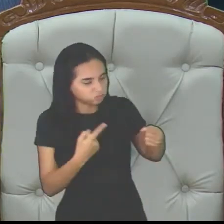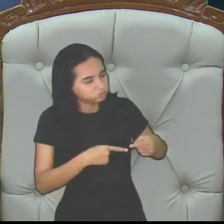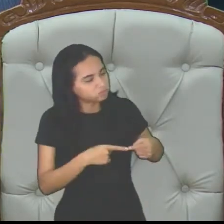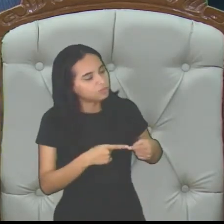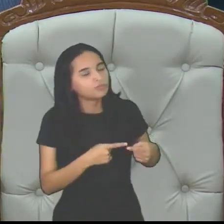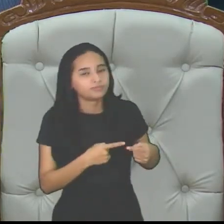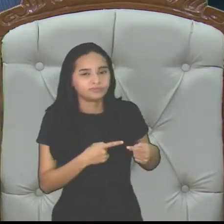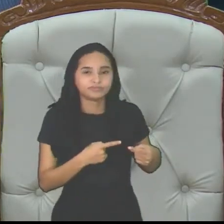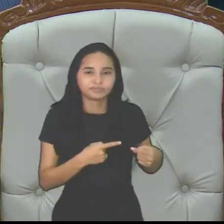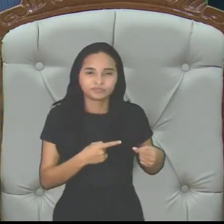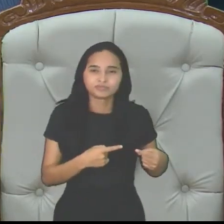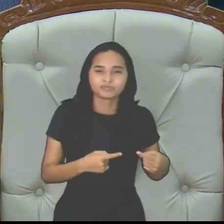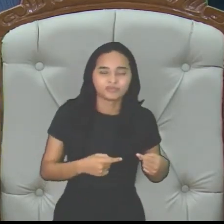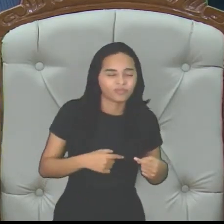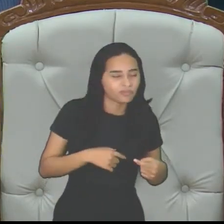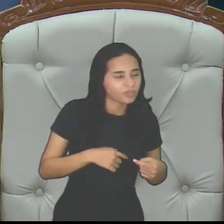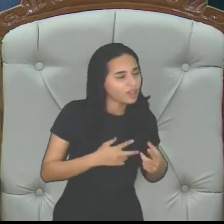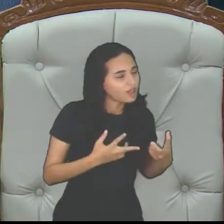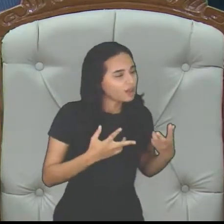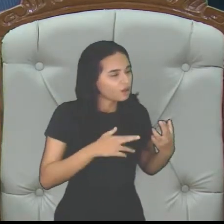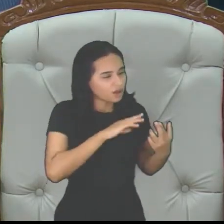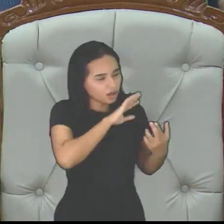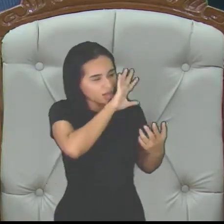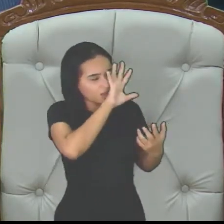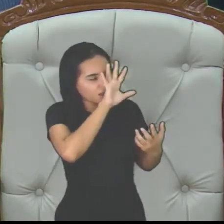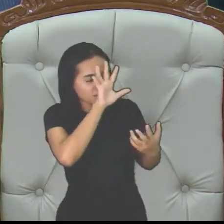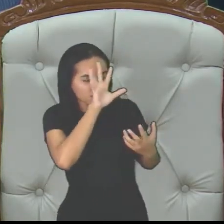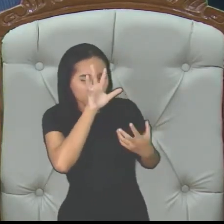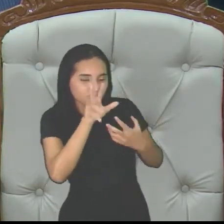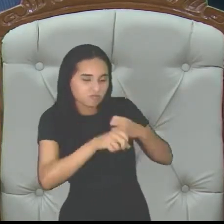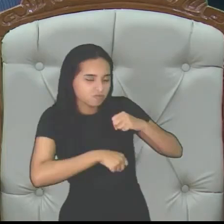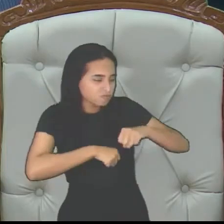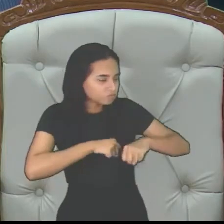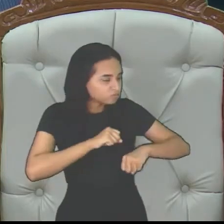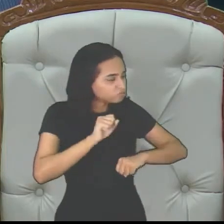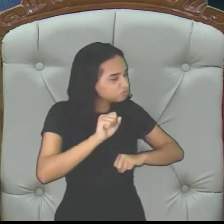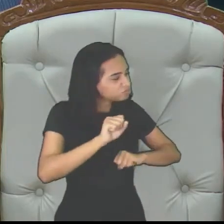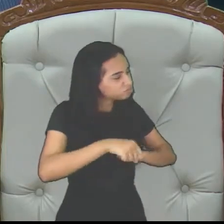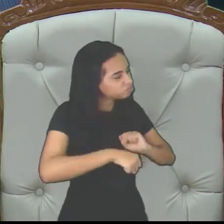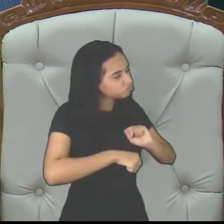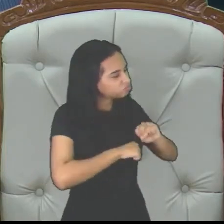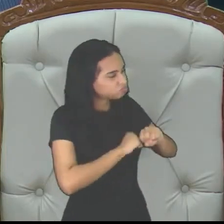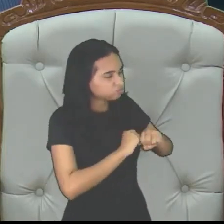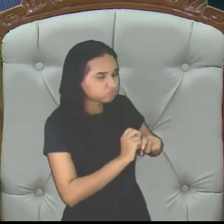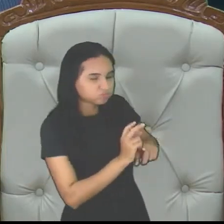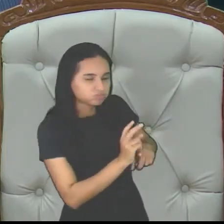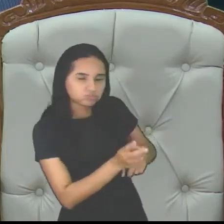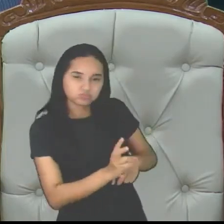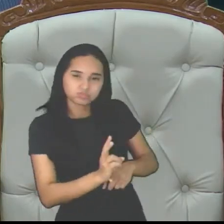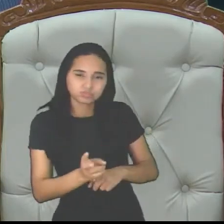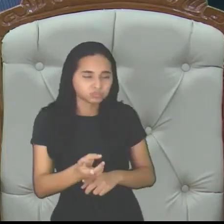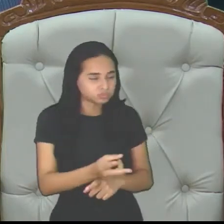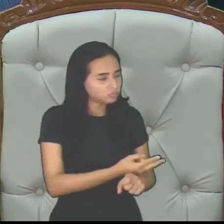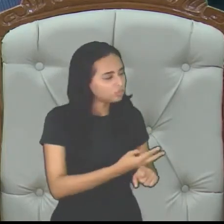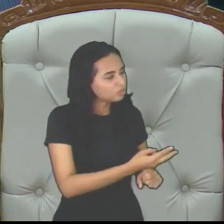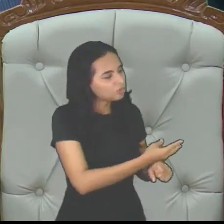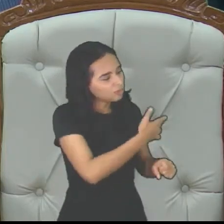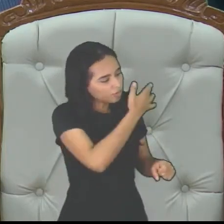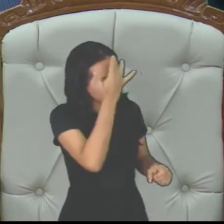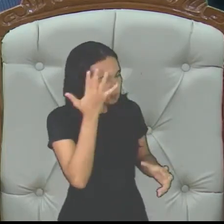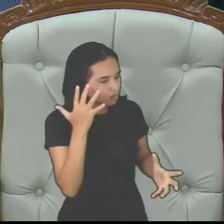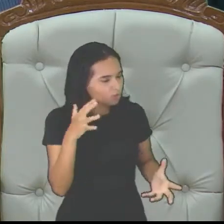adversário, ele anda ao nosso derredor, procurando a quem